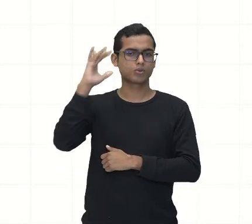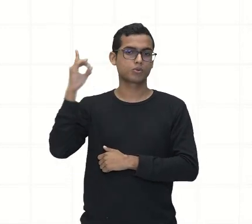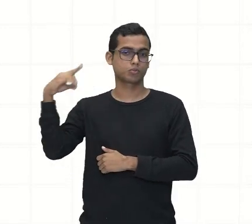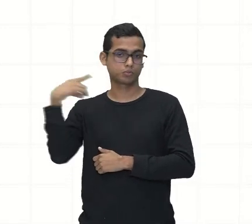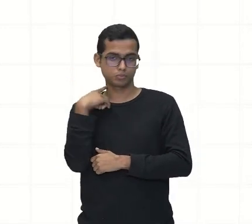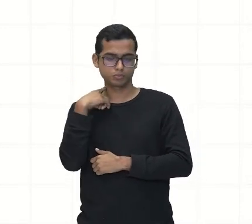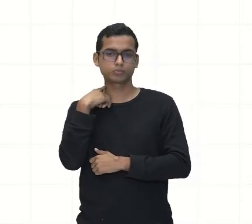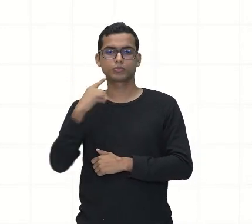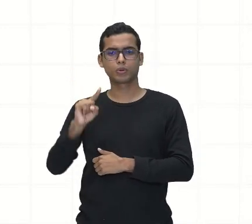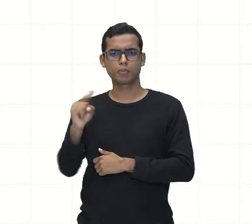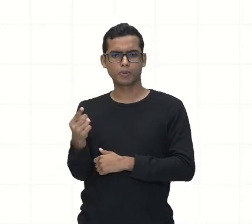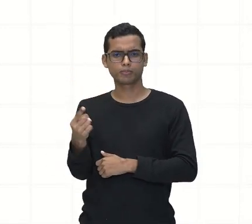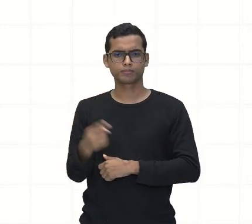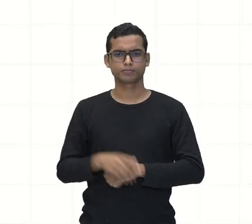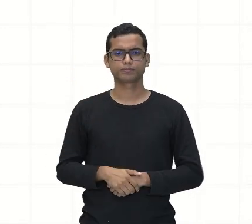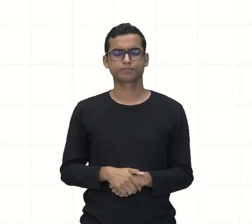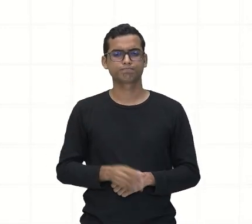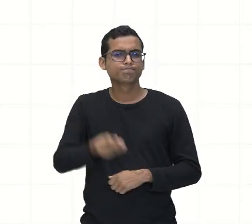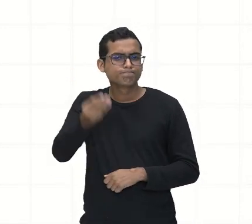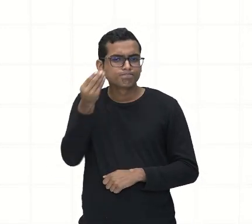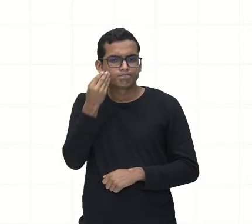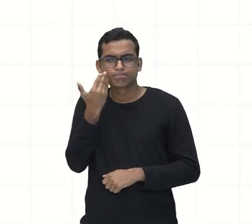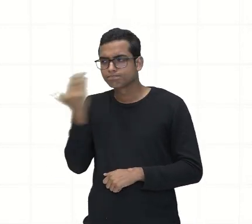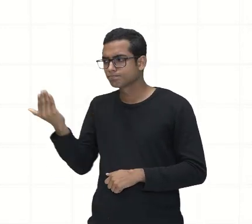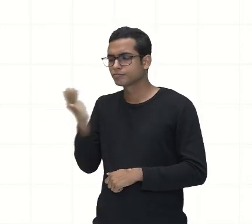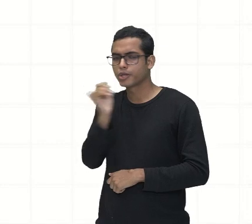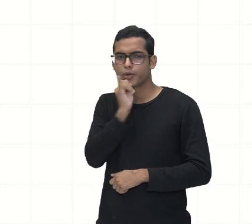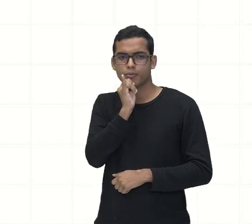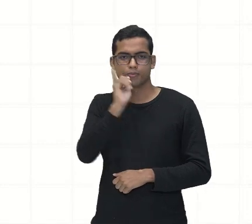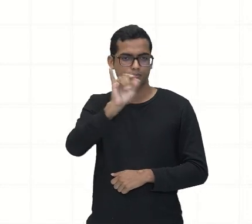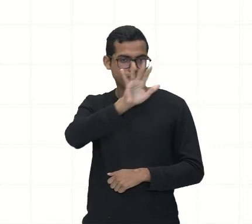habitantes, certo? Se eu observar aqui o Amazonas, ó,